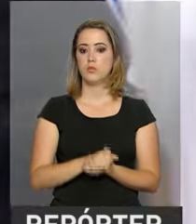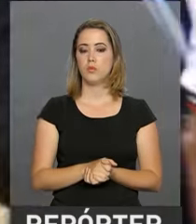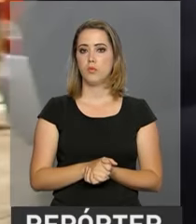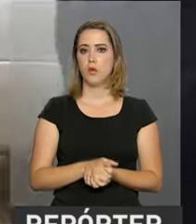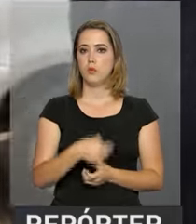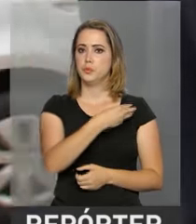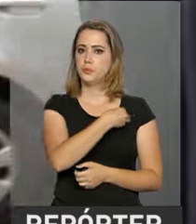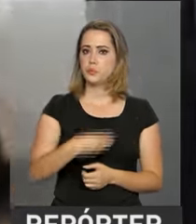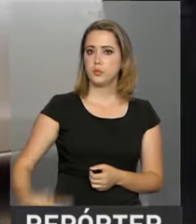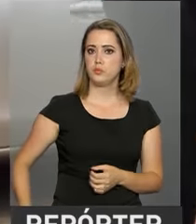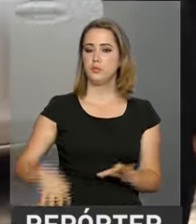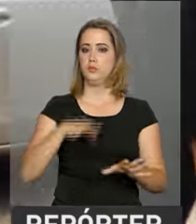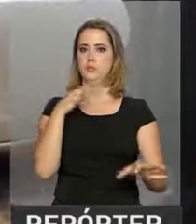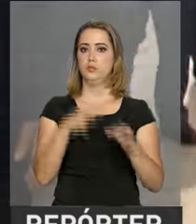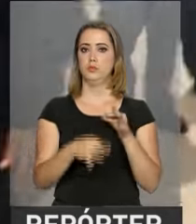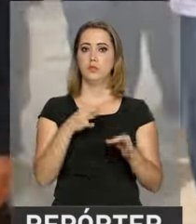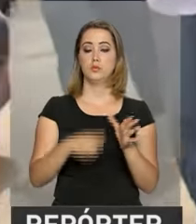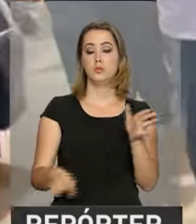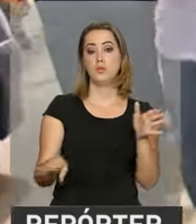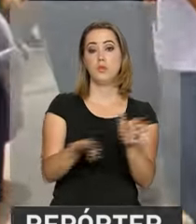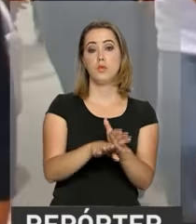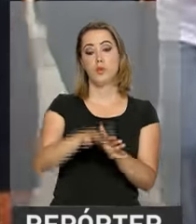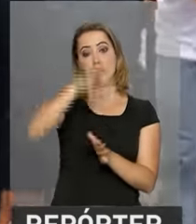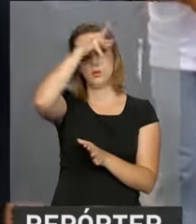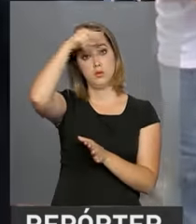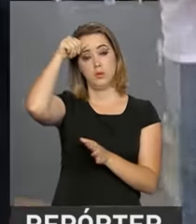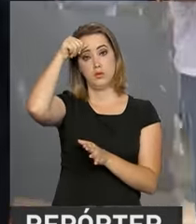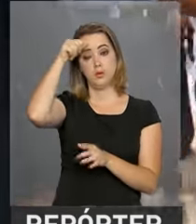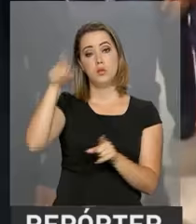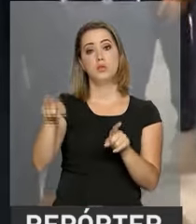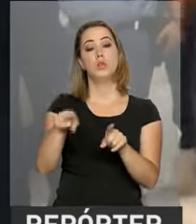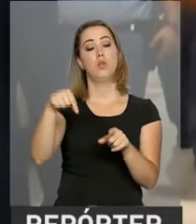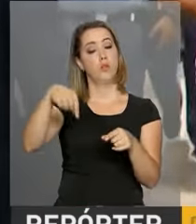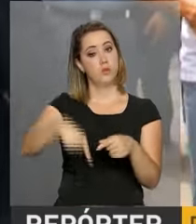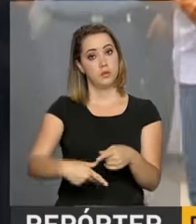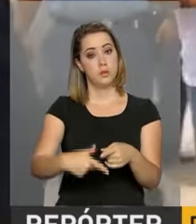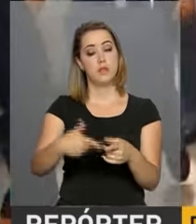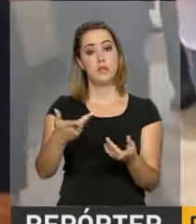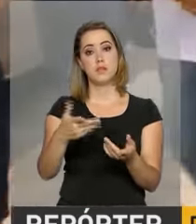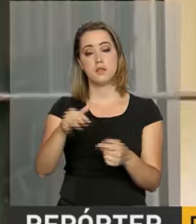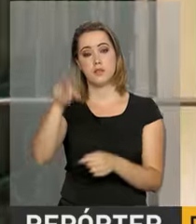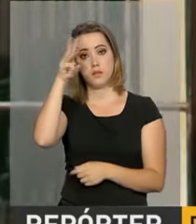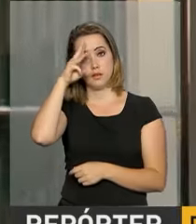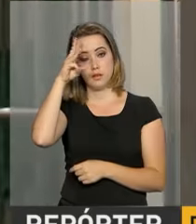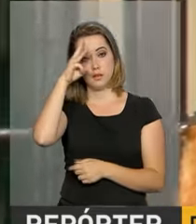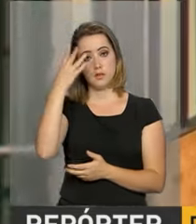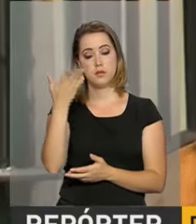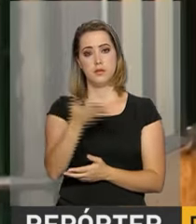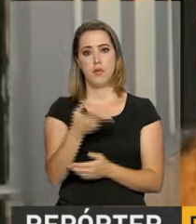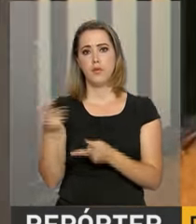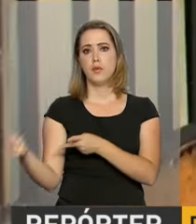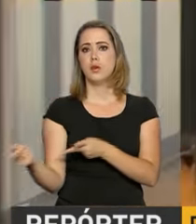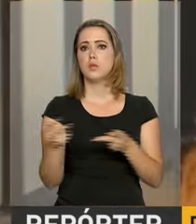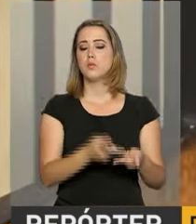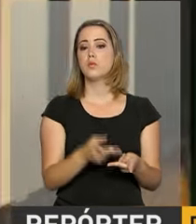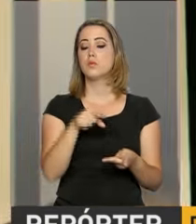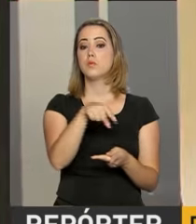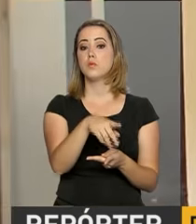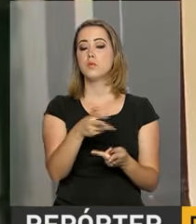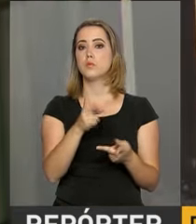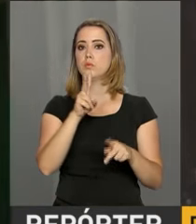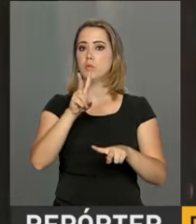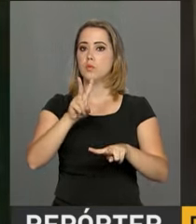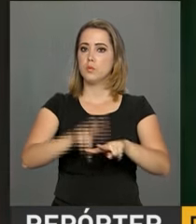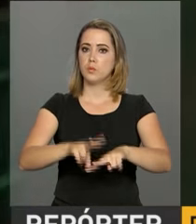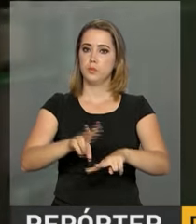ministro da Justiça chegou a Manaus na noite desta segunda-feira e nesta terça-feira visitou o presídio Anísio Jobim, palco da rebelião que